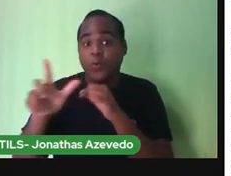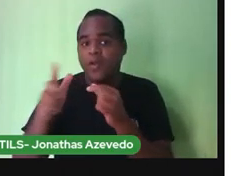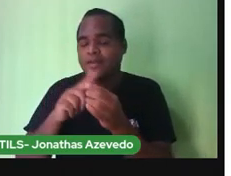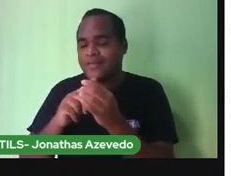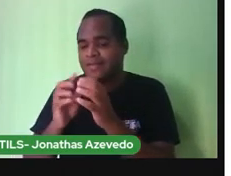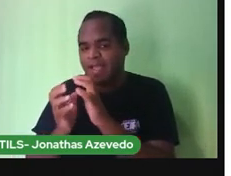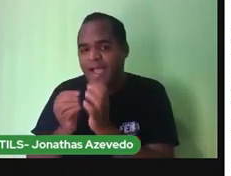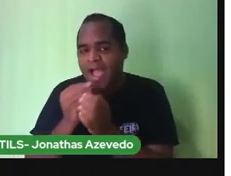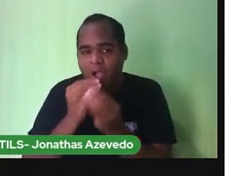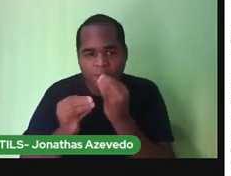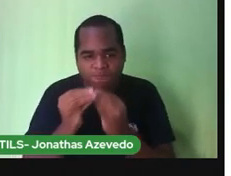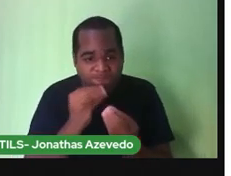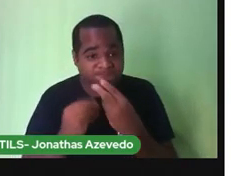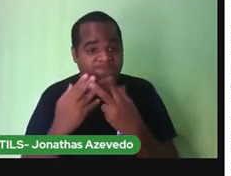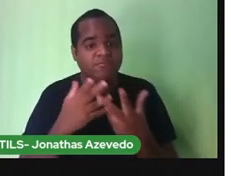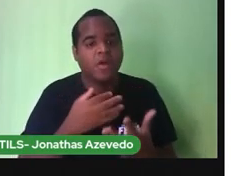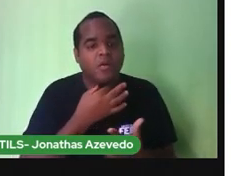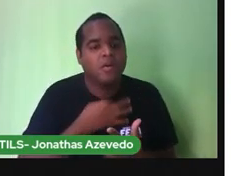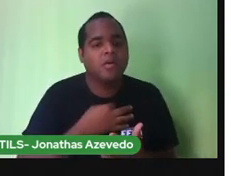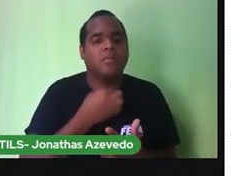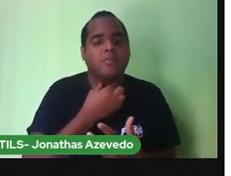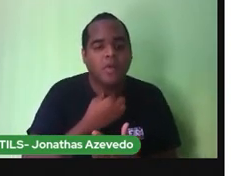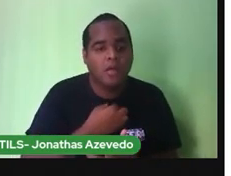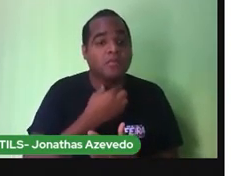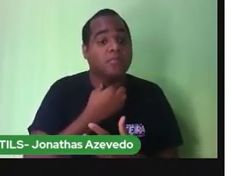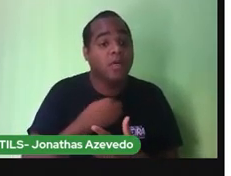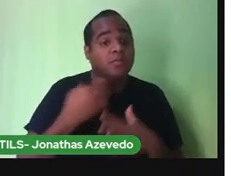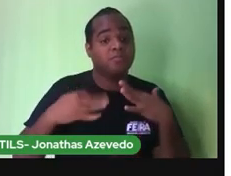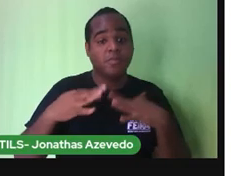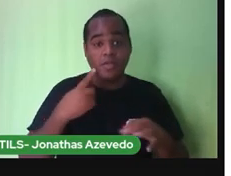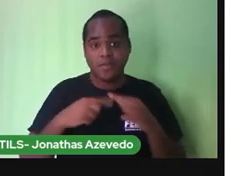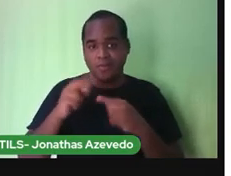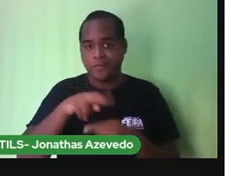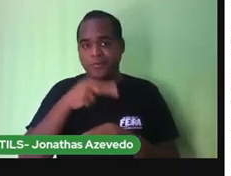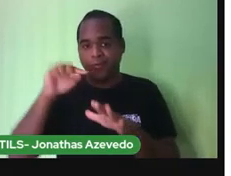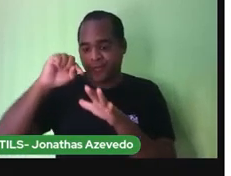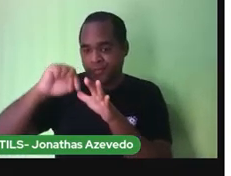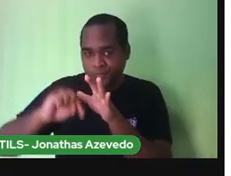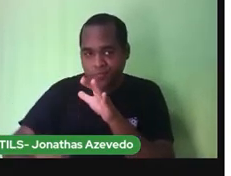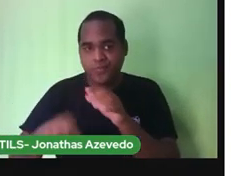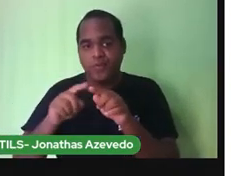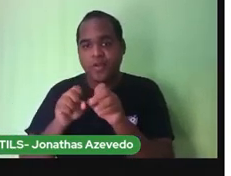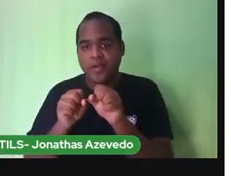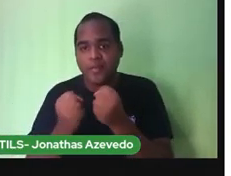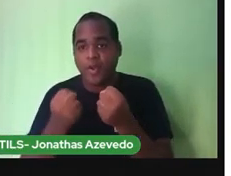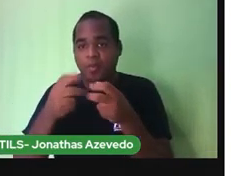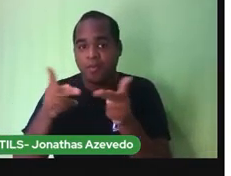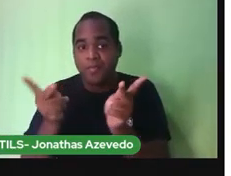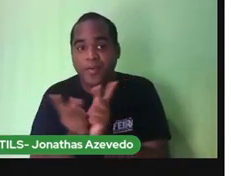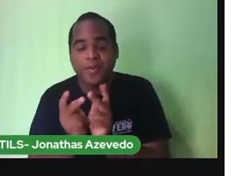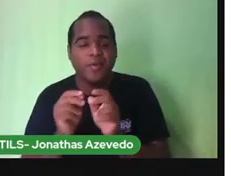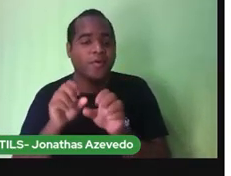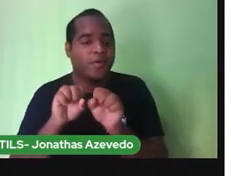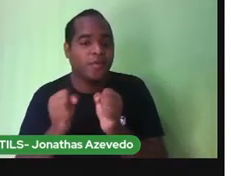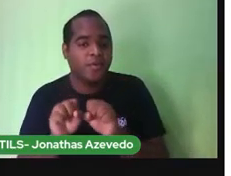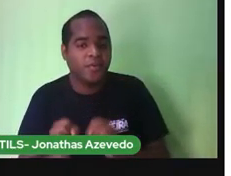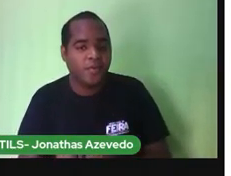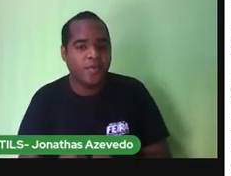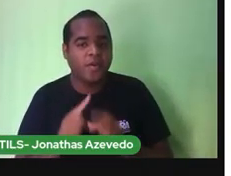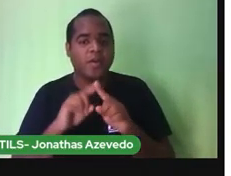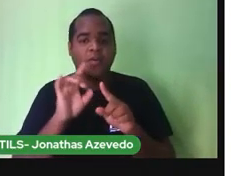com engasgado com Dona papo caiu no poço quebrou a tigela tanta sendo